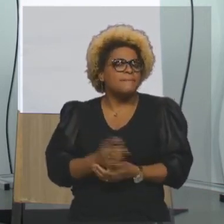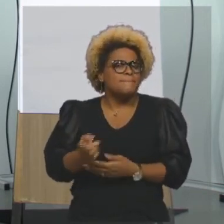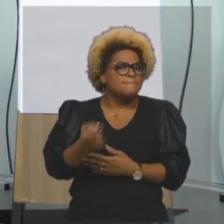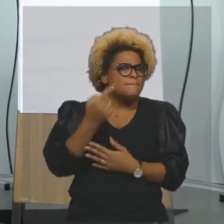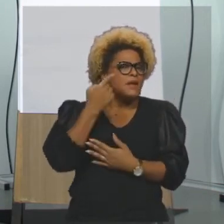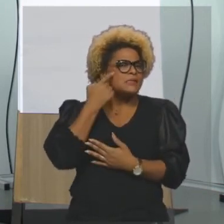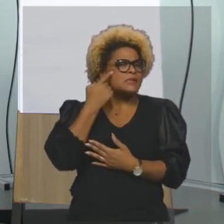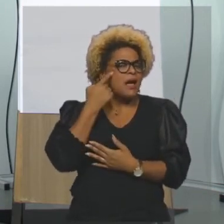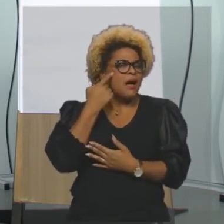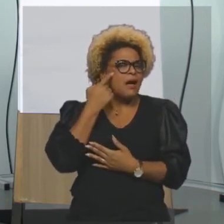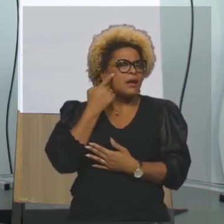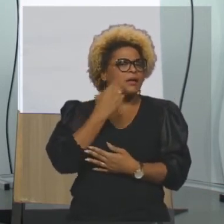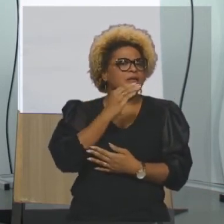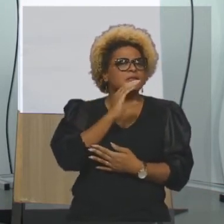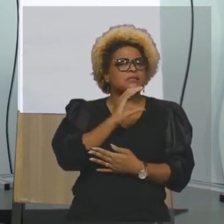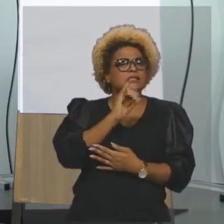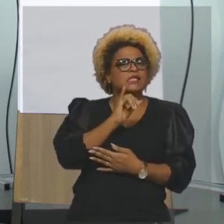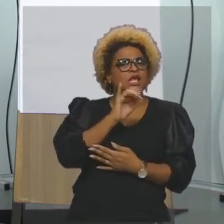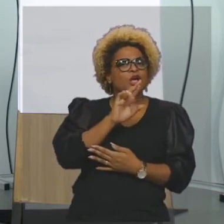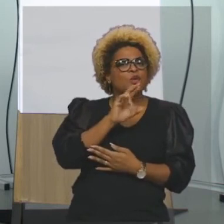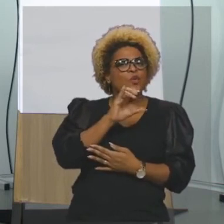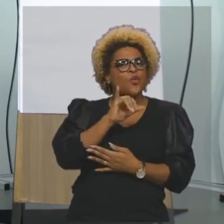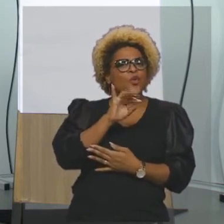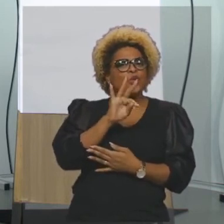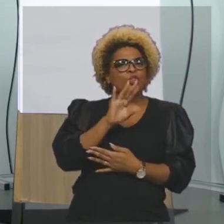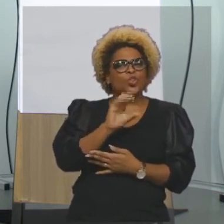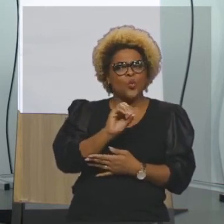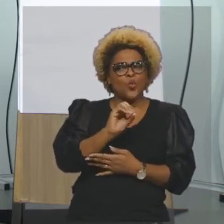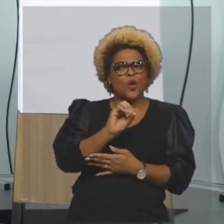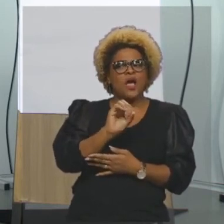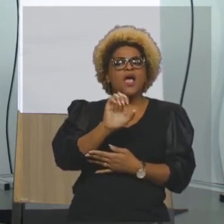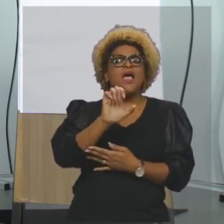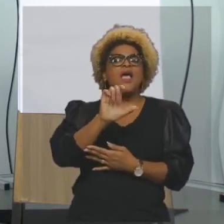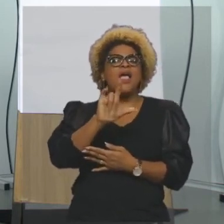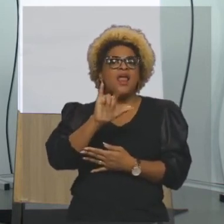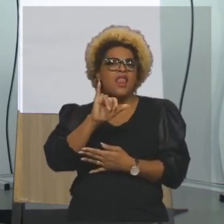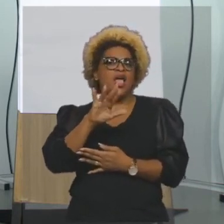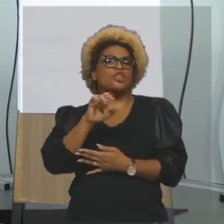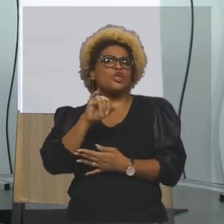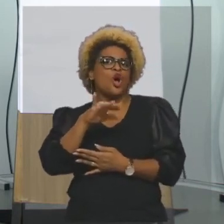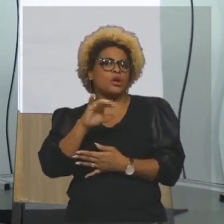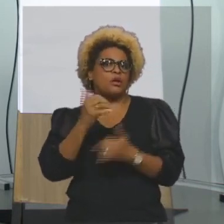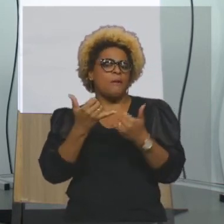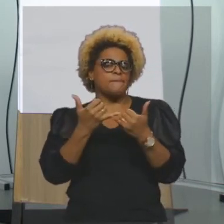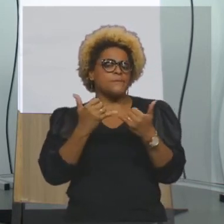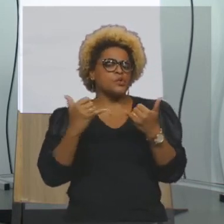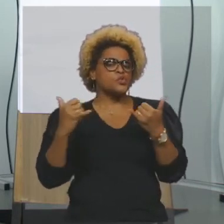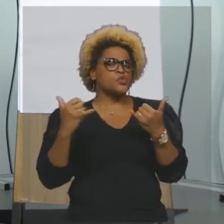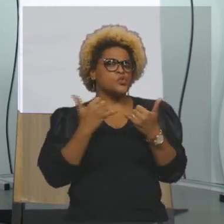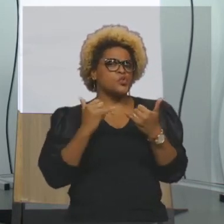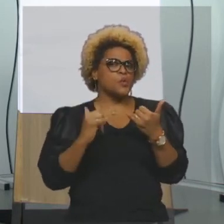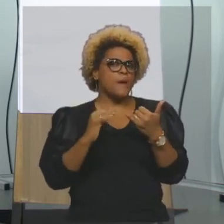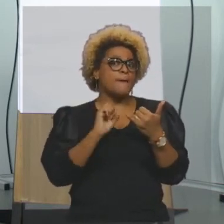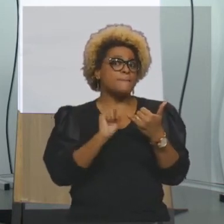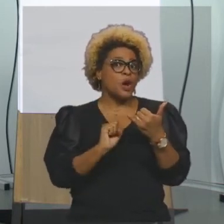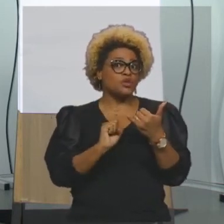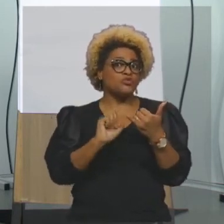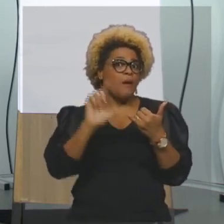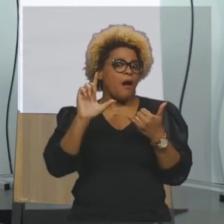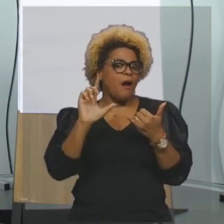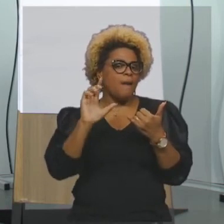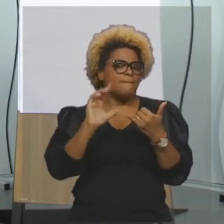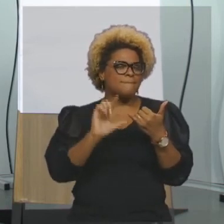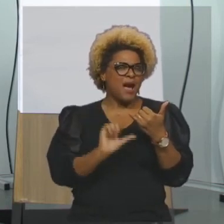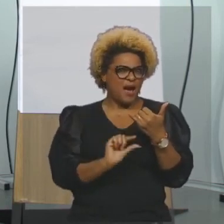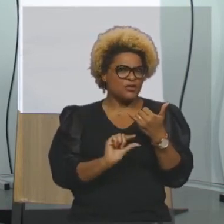de corrente elétrica por eles, que pode ser uma corrente de baixa intensidade ou de alta intensidade. Mas